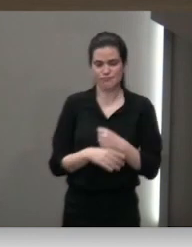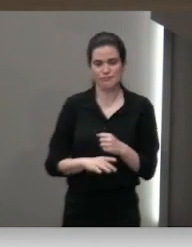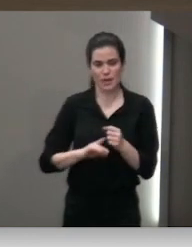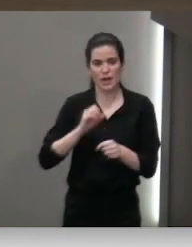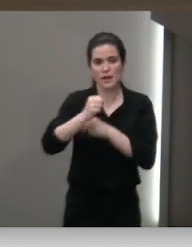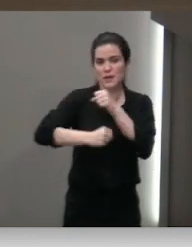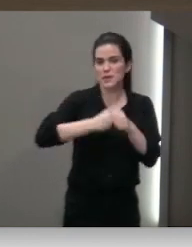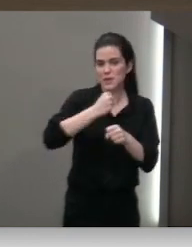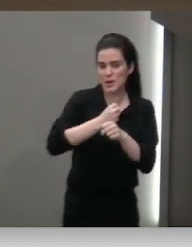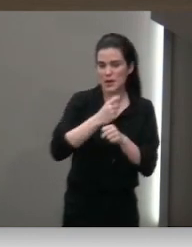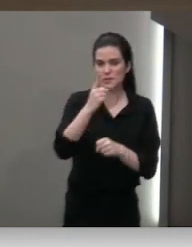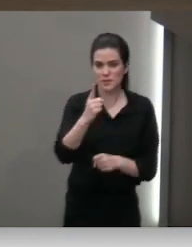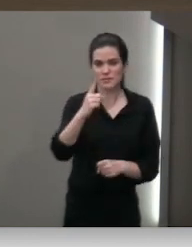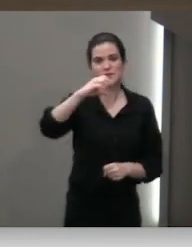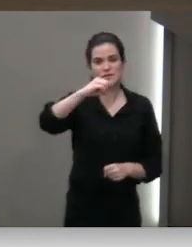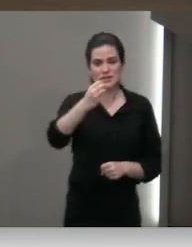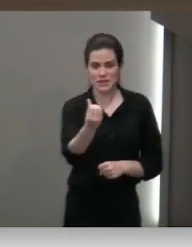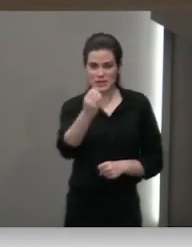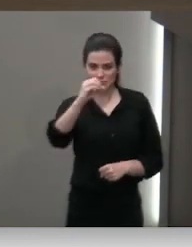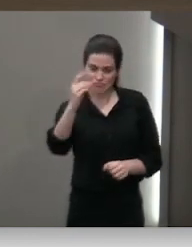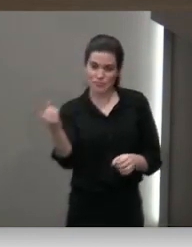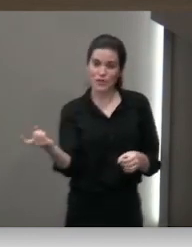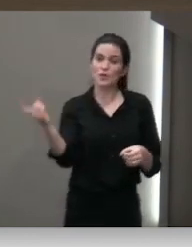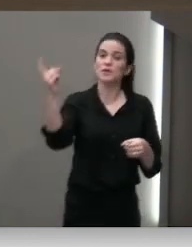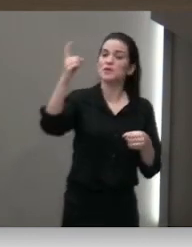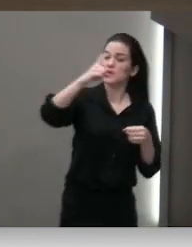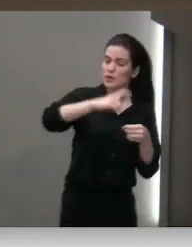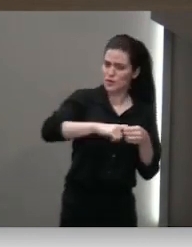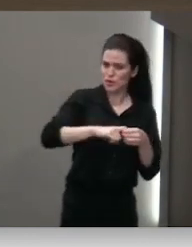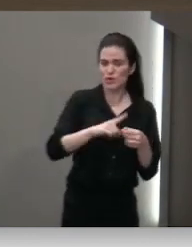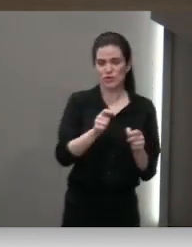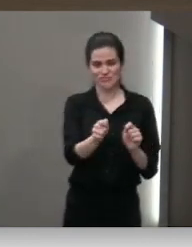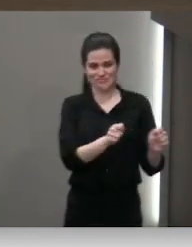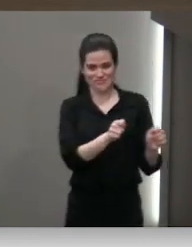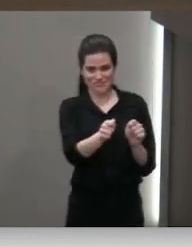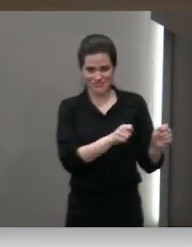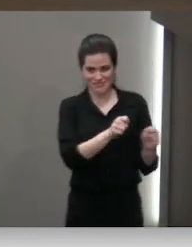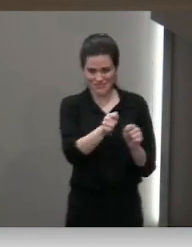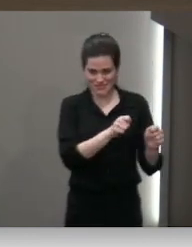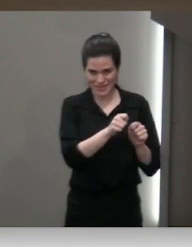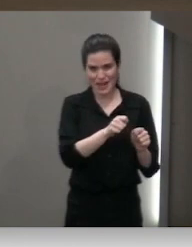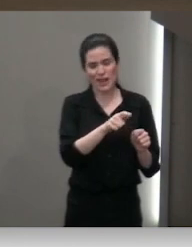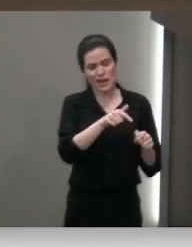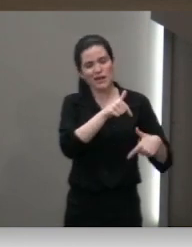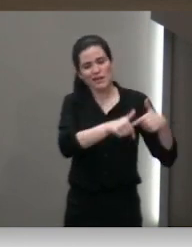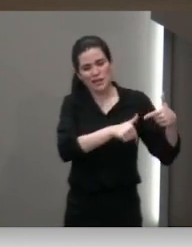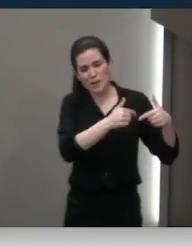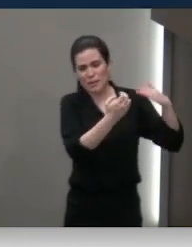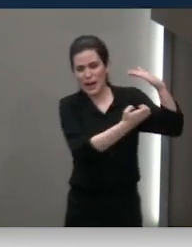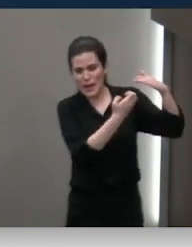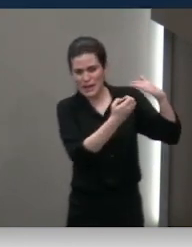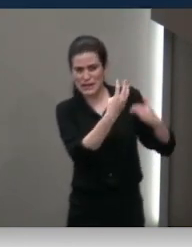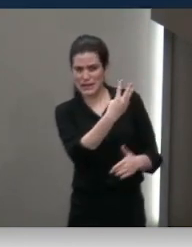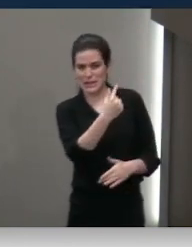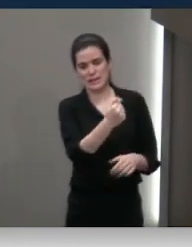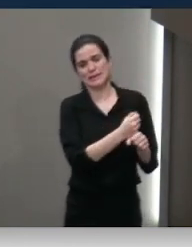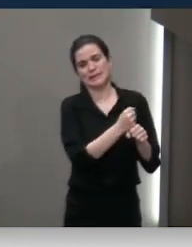de 1969 para administrar a agência da seguradora, onde trabalhou por 37